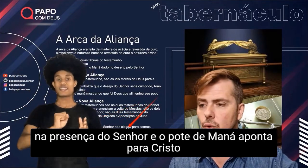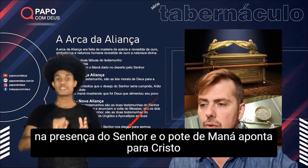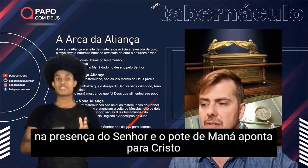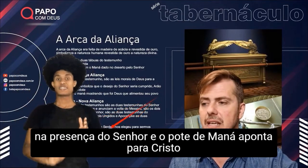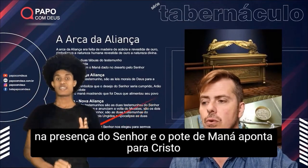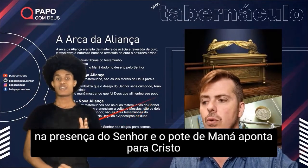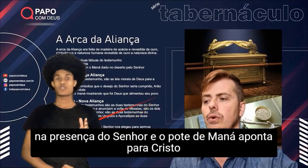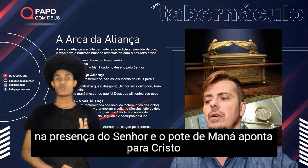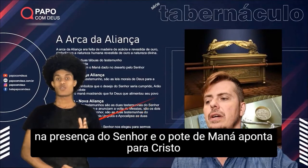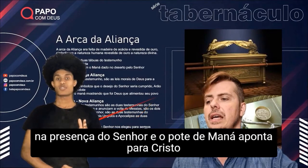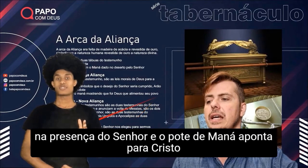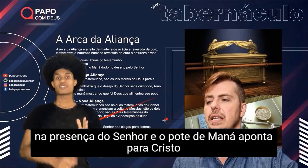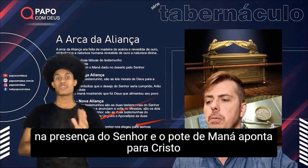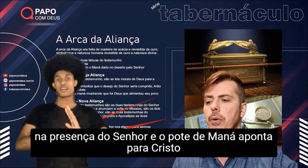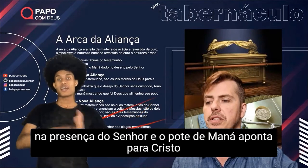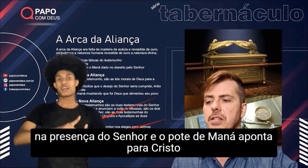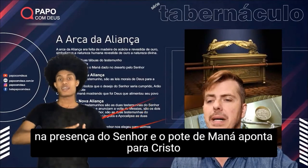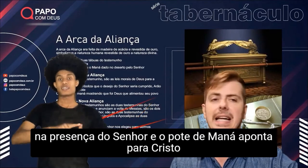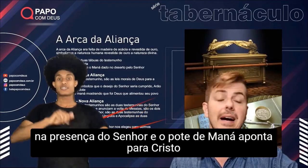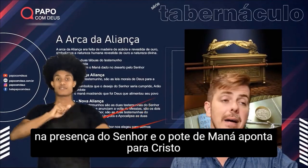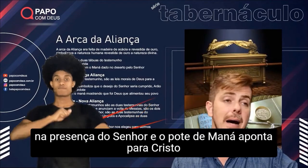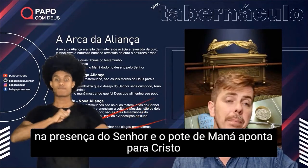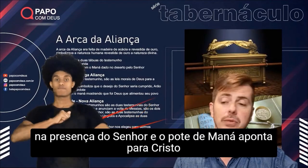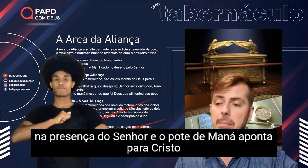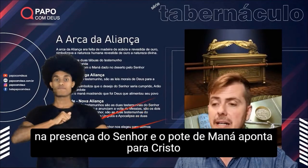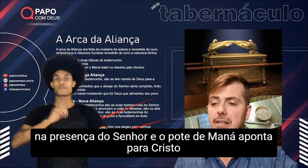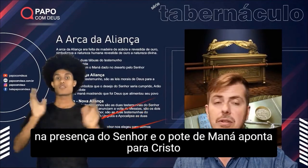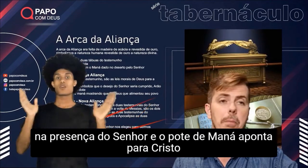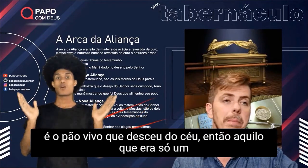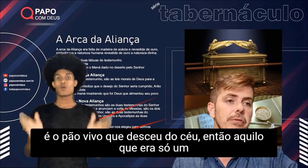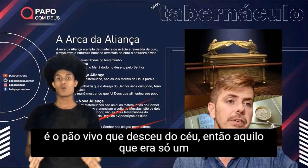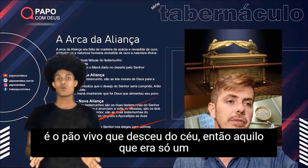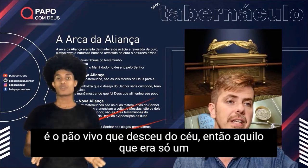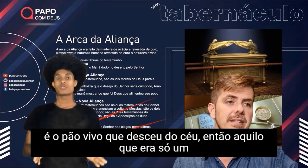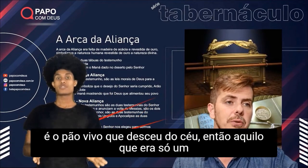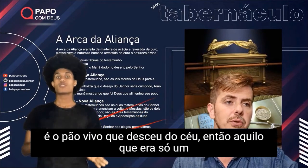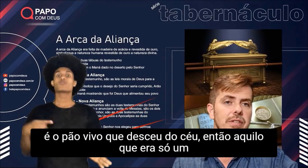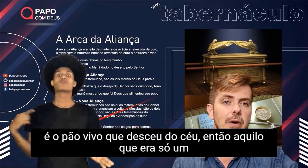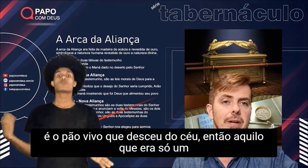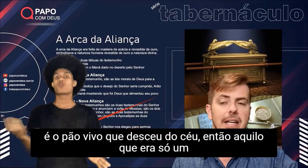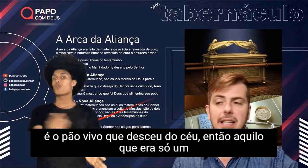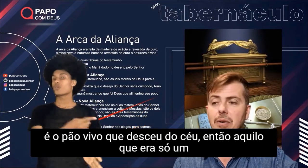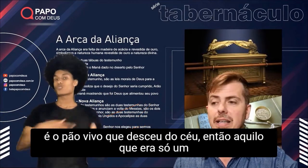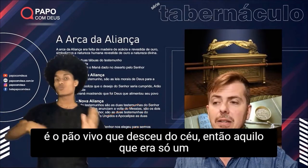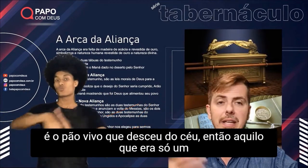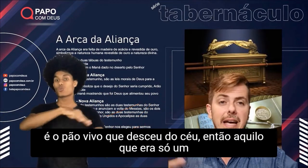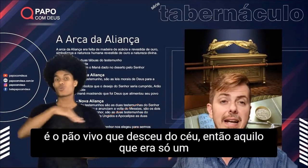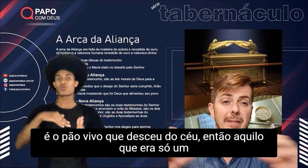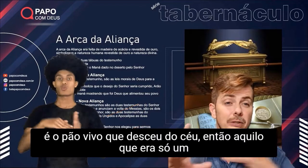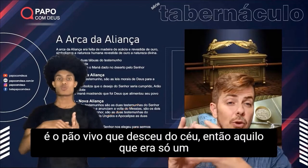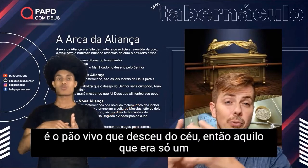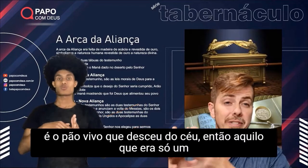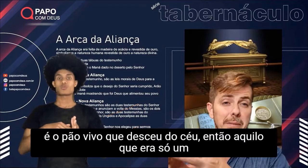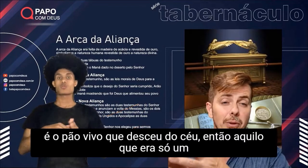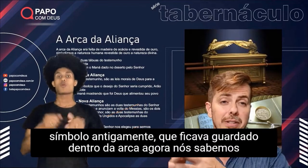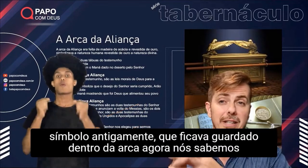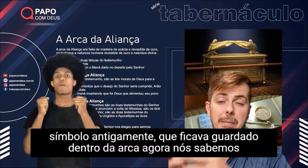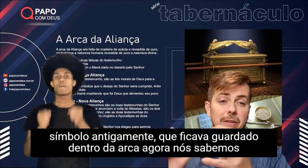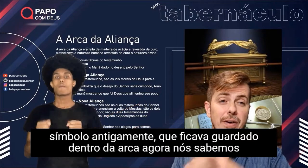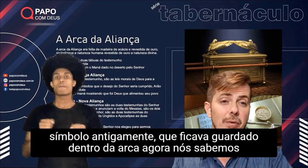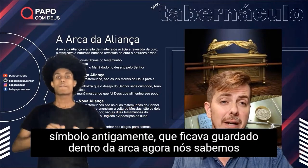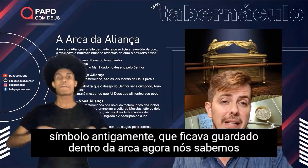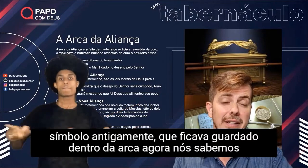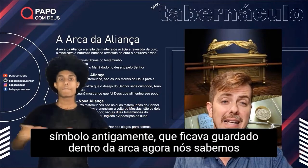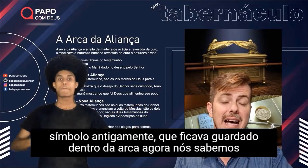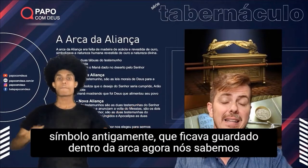presença do Senhor, ok? E o pote de maná aponta para Cristo, que é o pão vivo que desceu do céu. Então aquilo que era só um símbolo